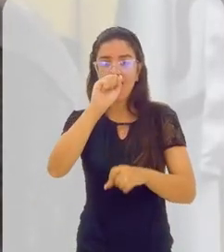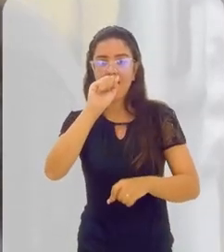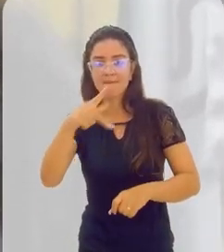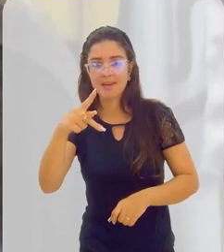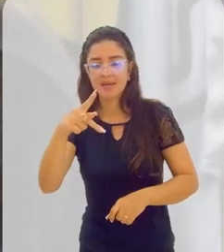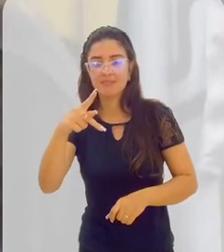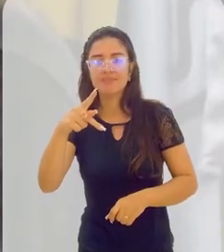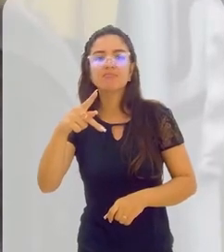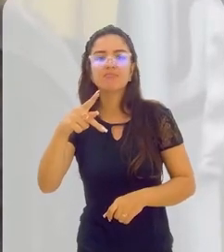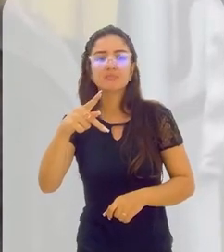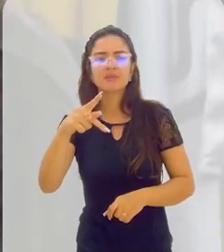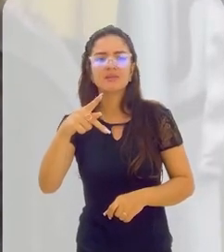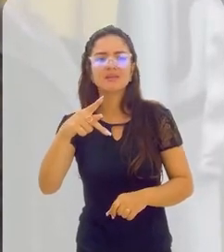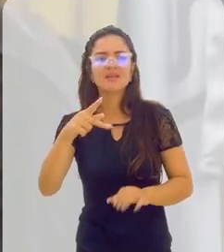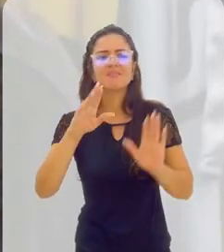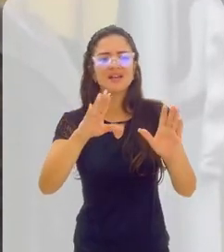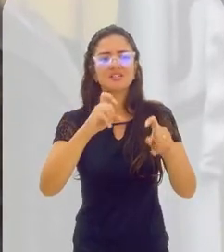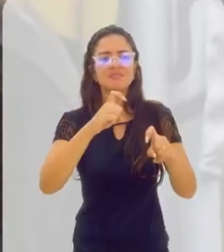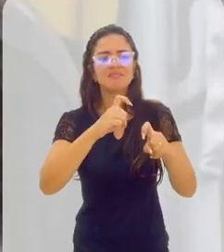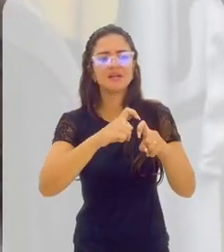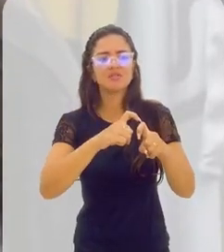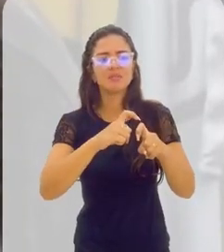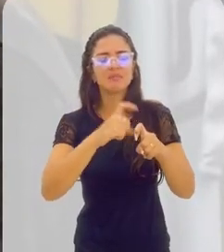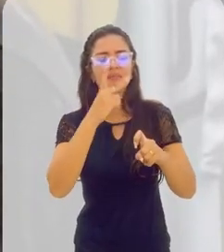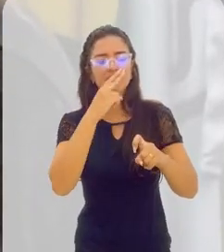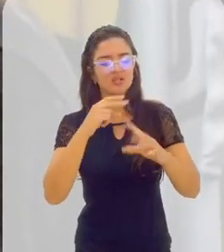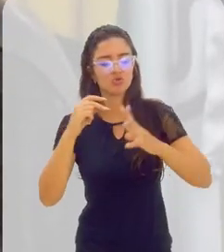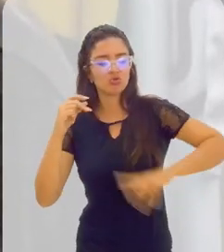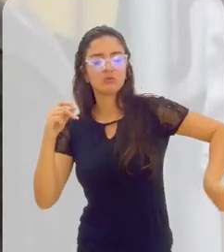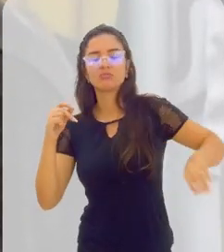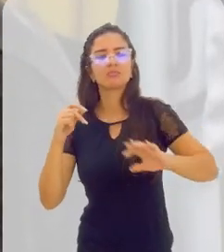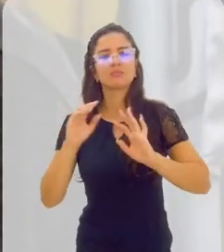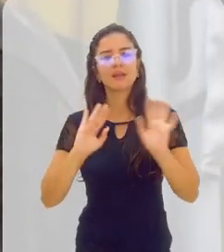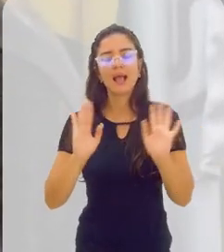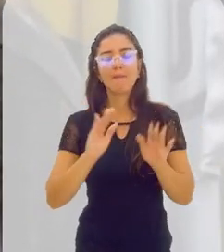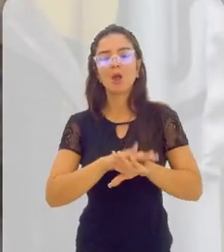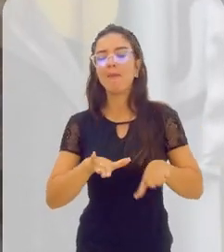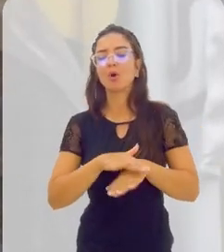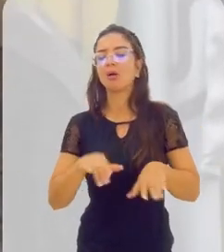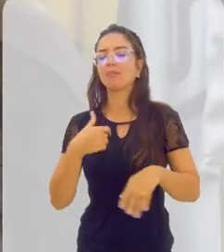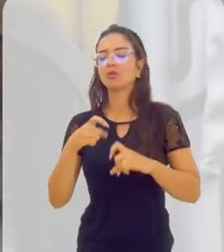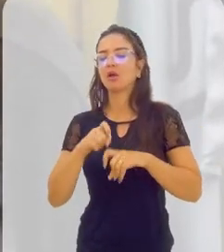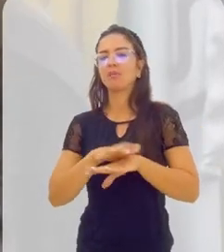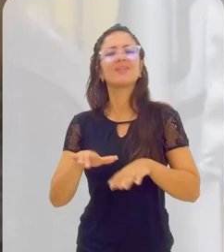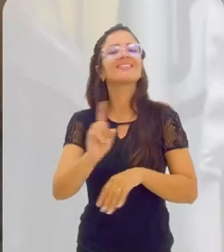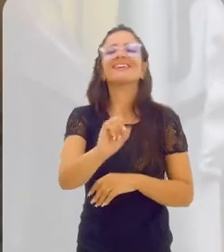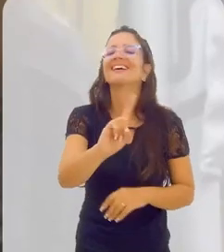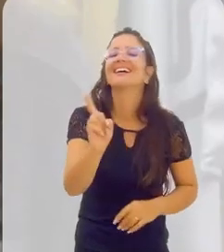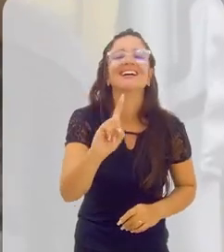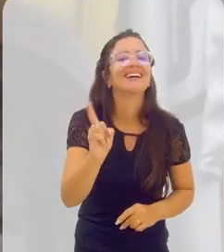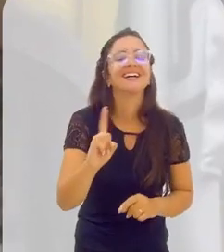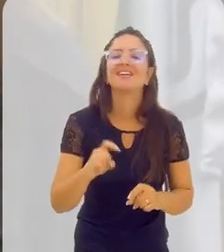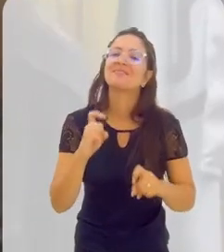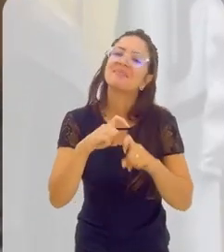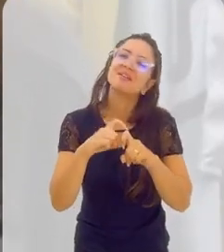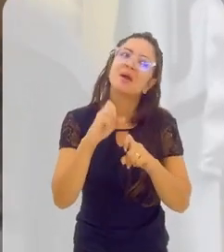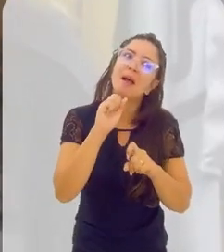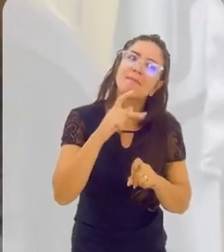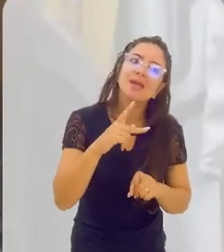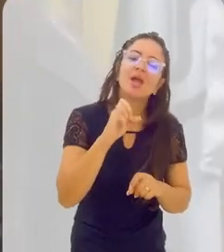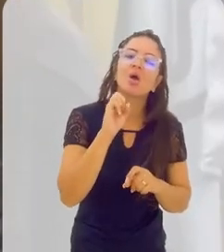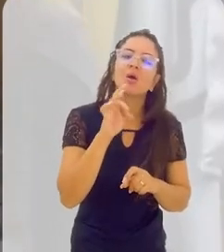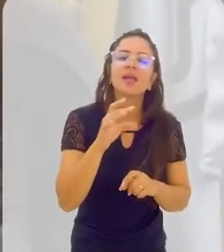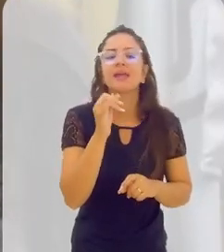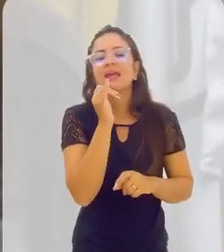ele não se aposenta da Medicina você não vê isso médico ele continua fazendo alguma coisa tudo bem